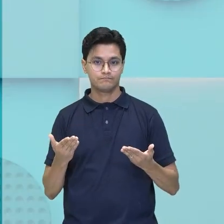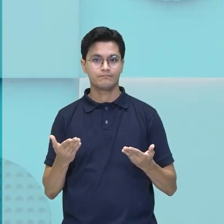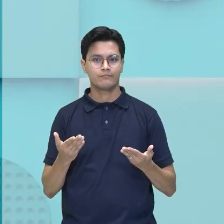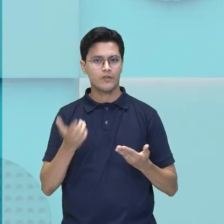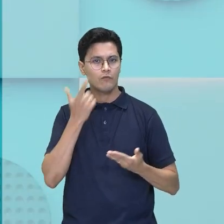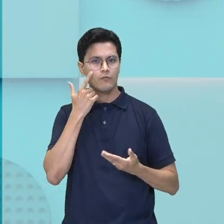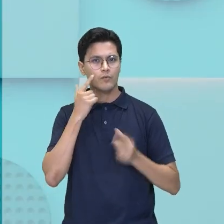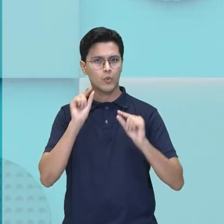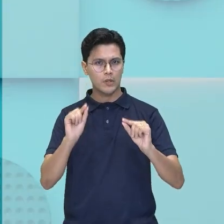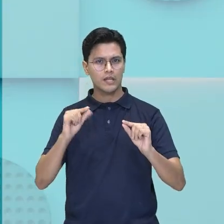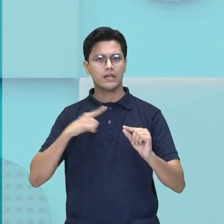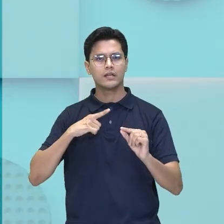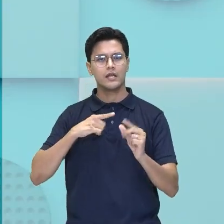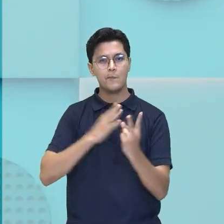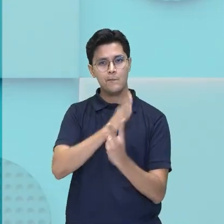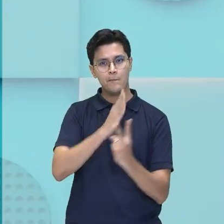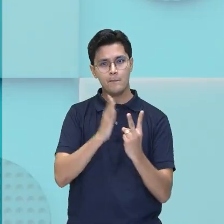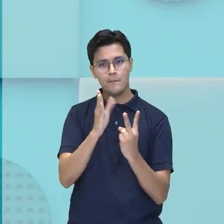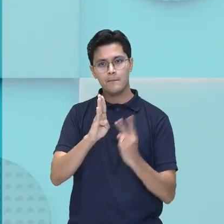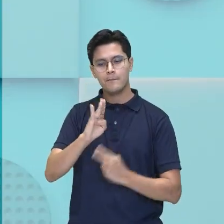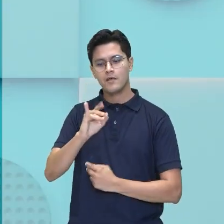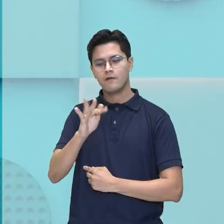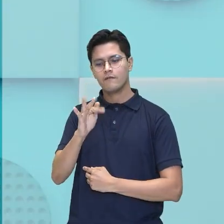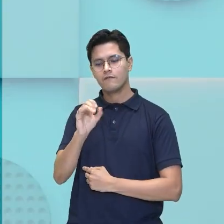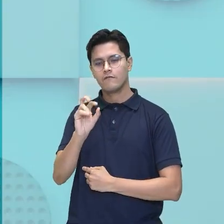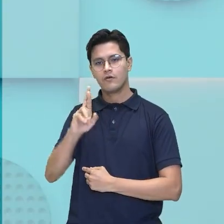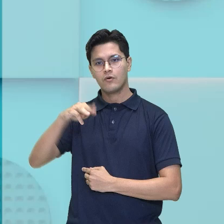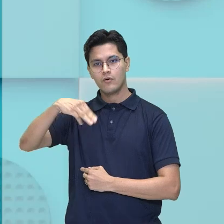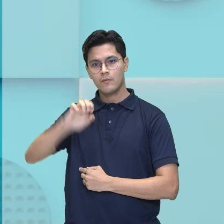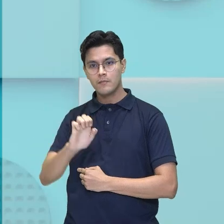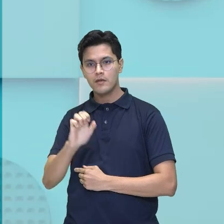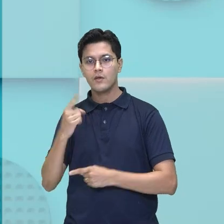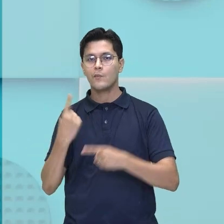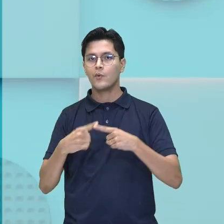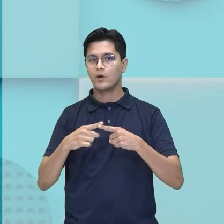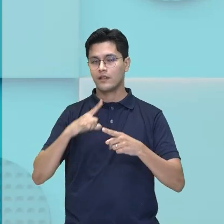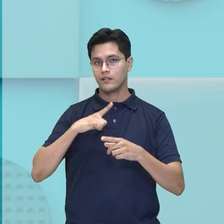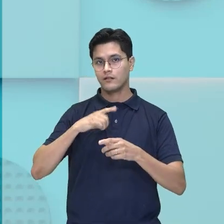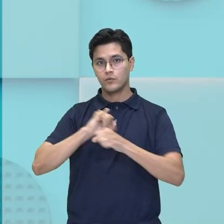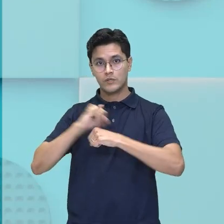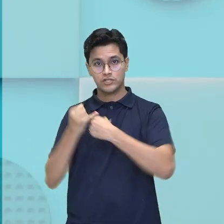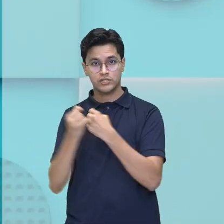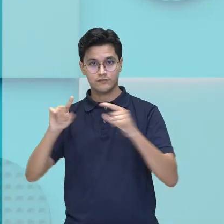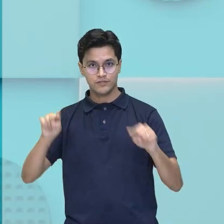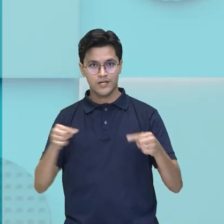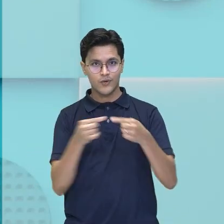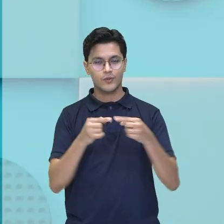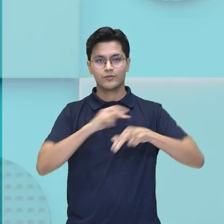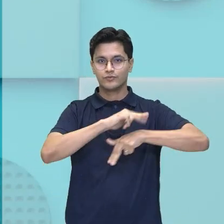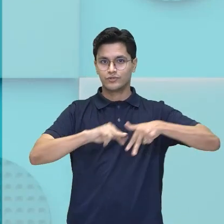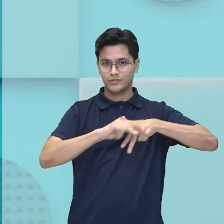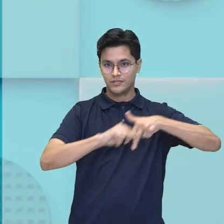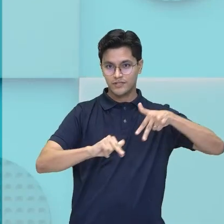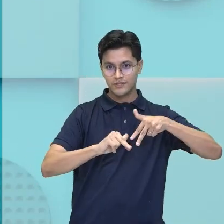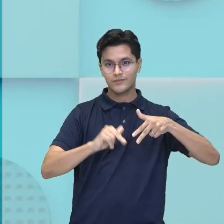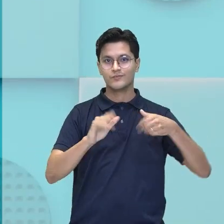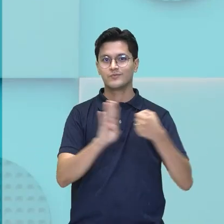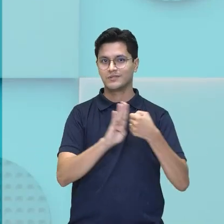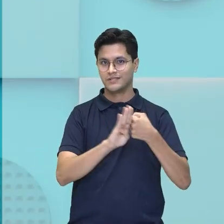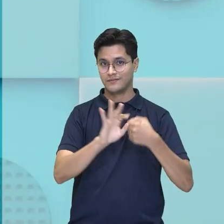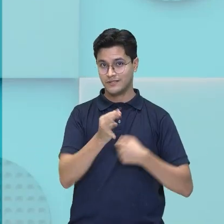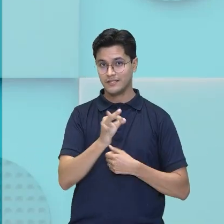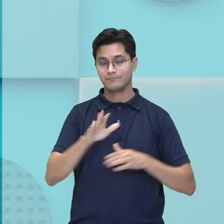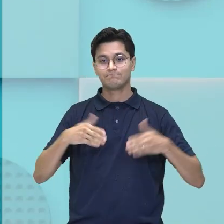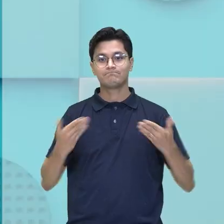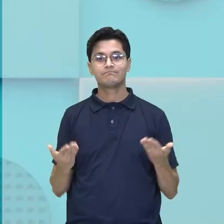viu que são biformes, porque eu vou ter um adjetivo de acordo com o gênero do nosso substantivo. Certo? Muito bem.